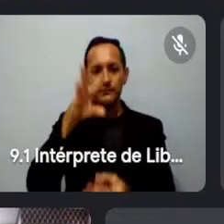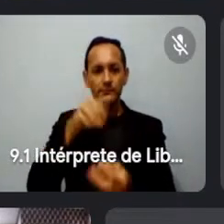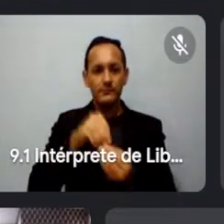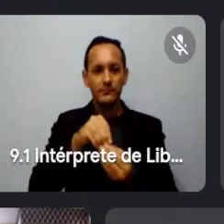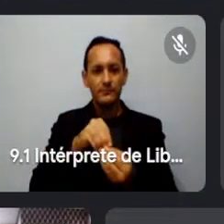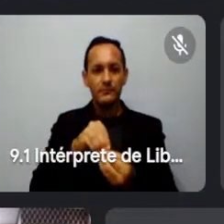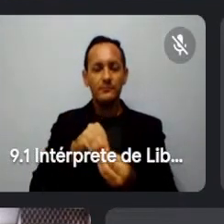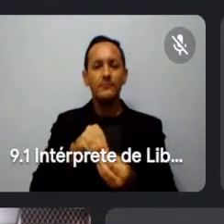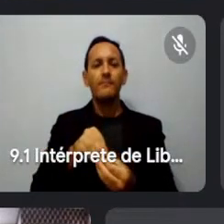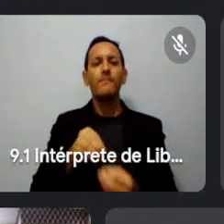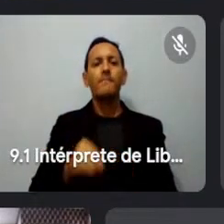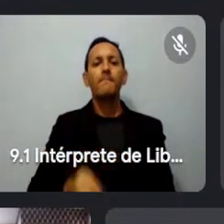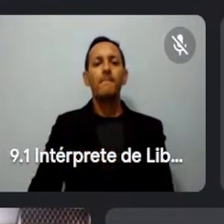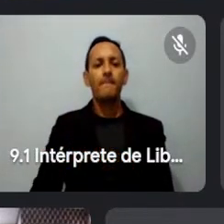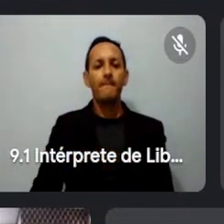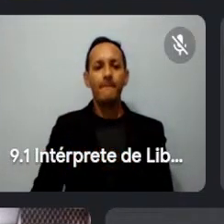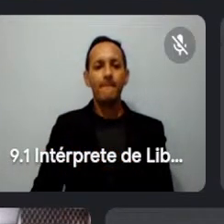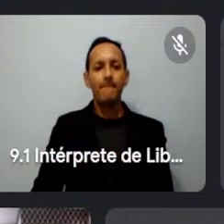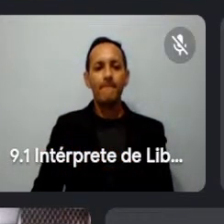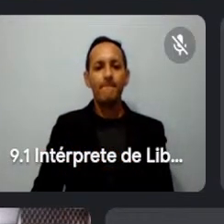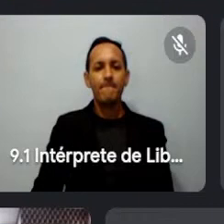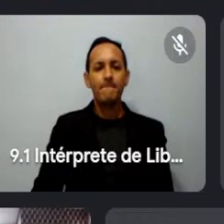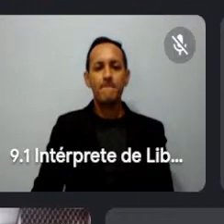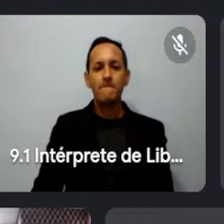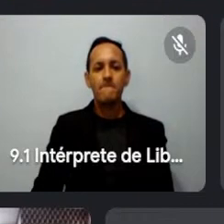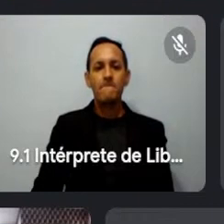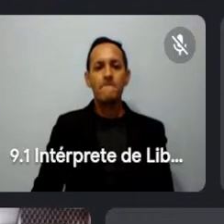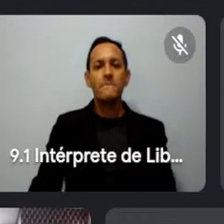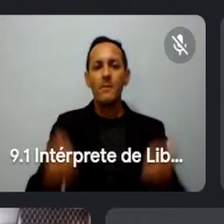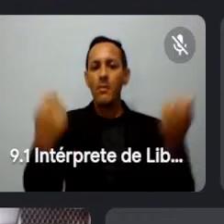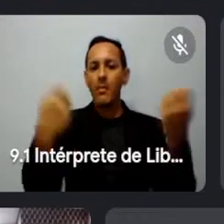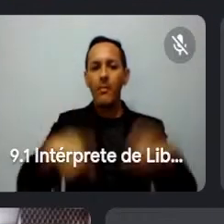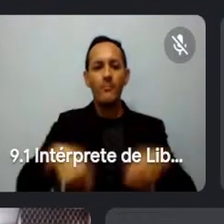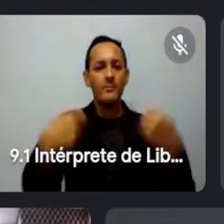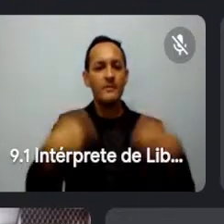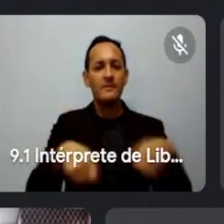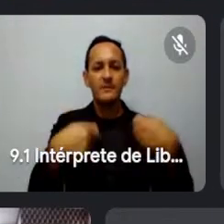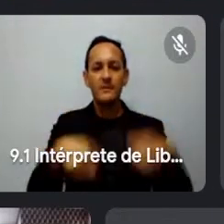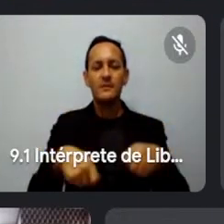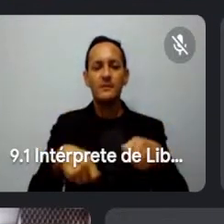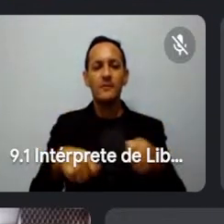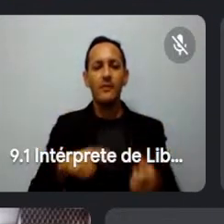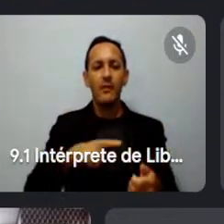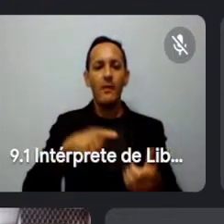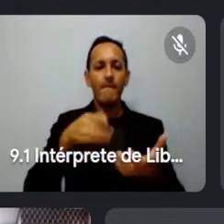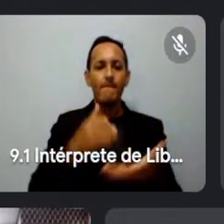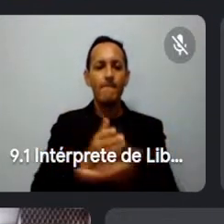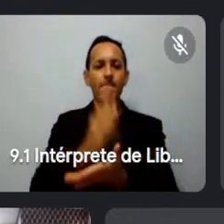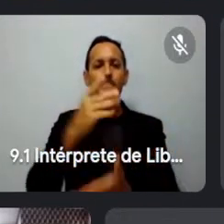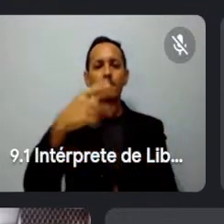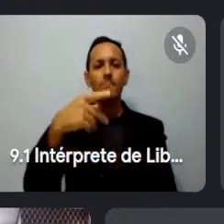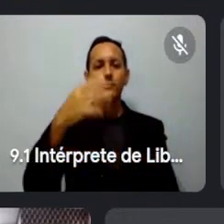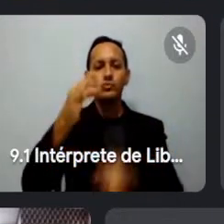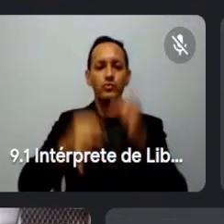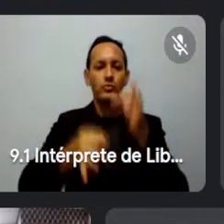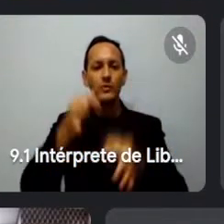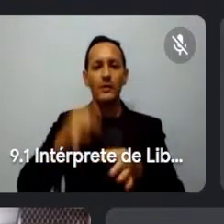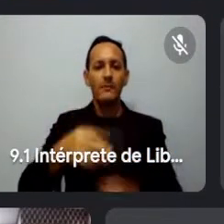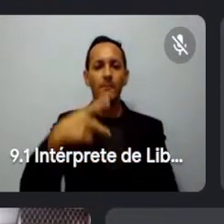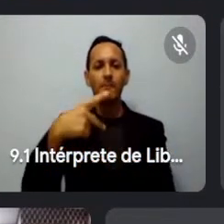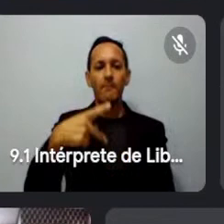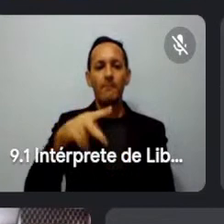investigação oficial não merece não merece é ser provida a ser julgada